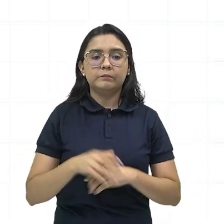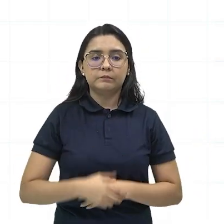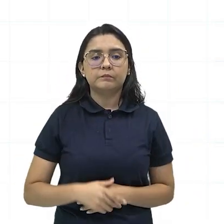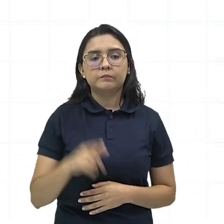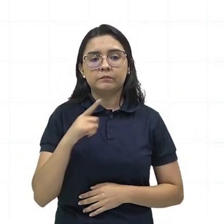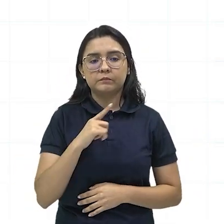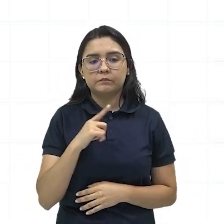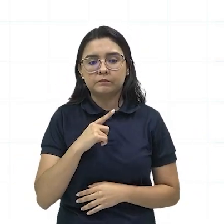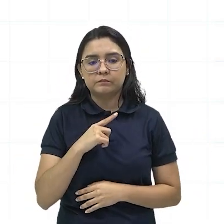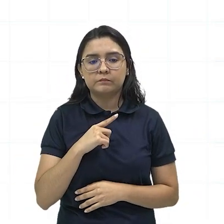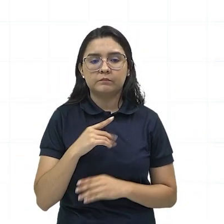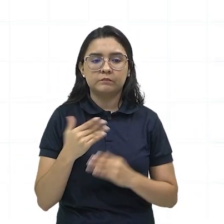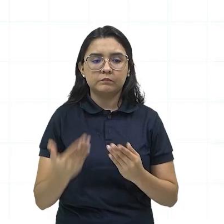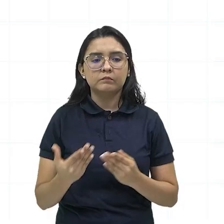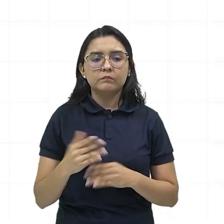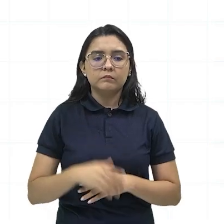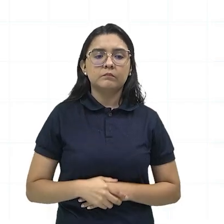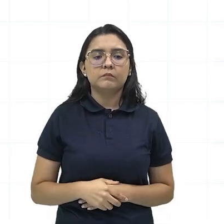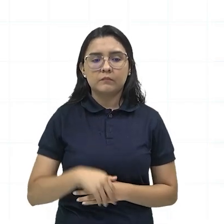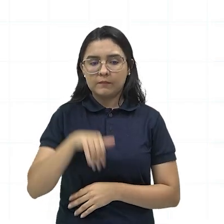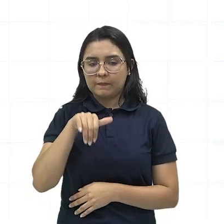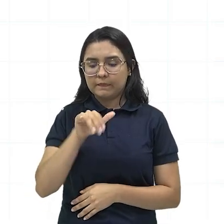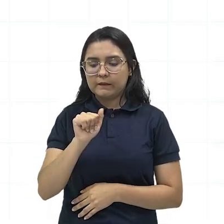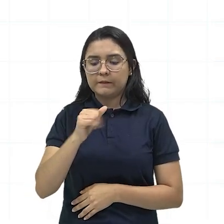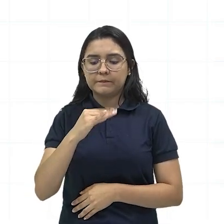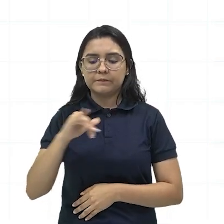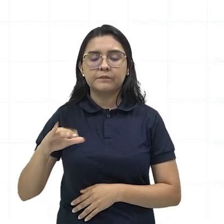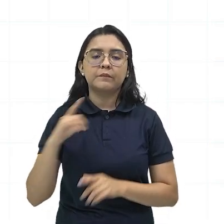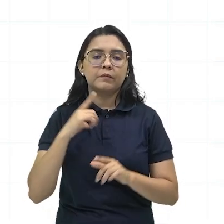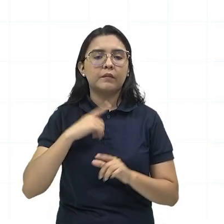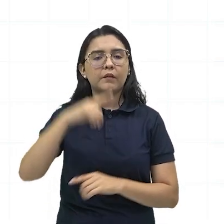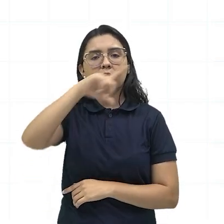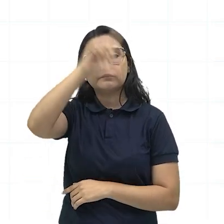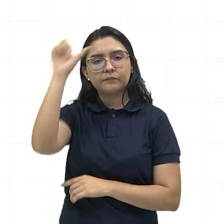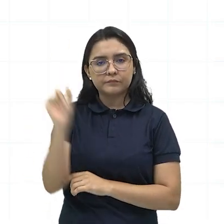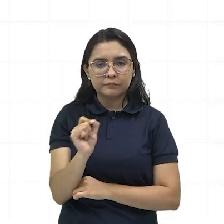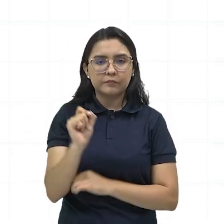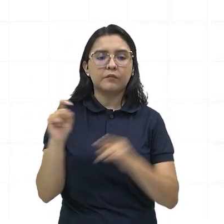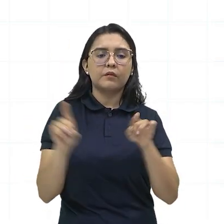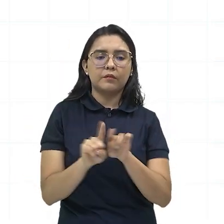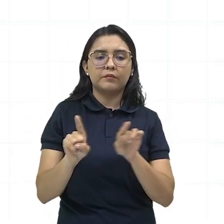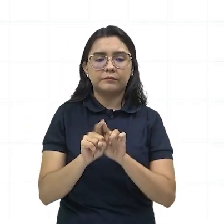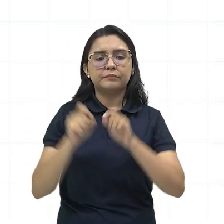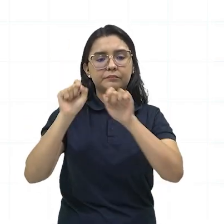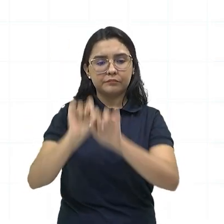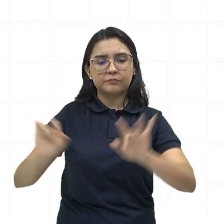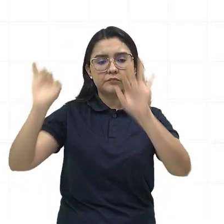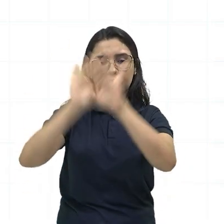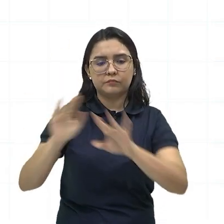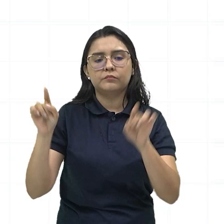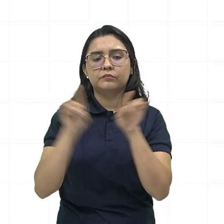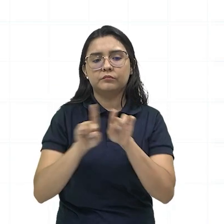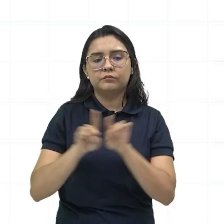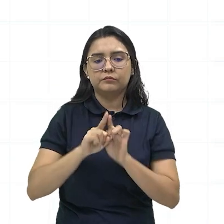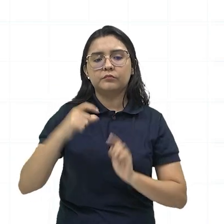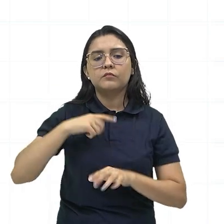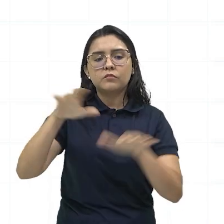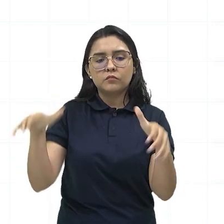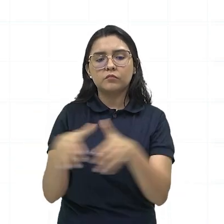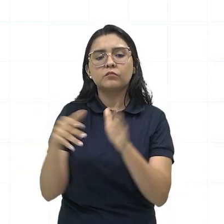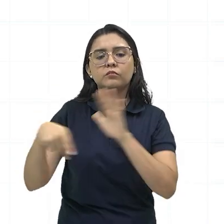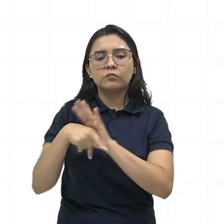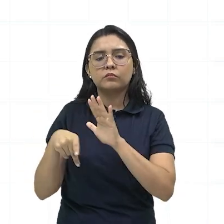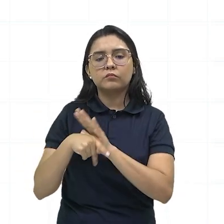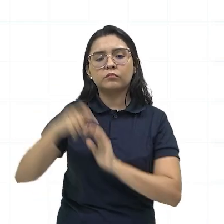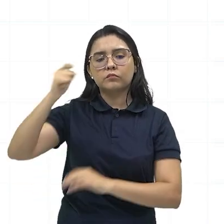chama como se fosse essa entidade, né? Iaci, Uaruá, Ei, Iaci, Taperê, Ei, Iaci,